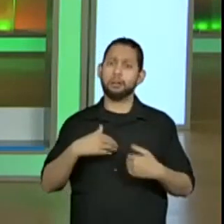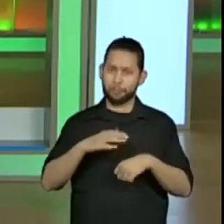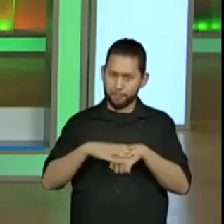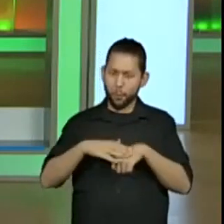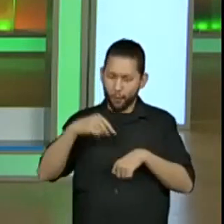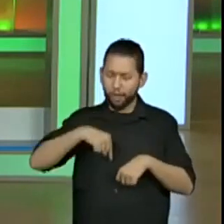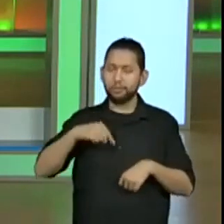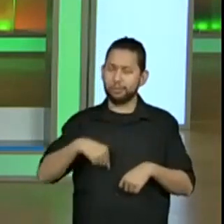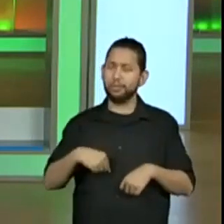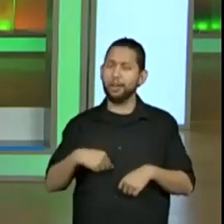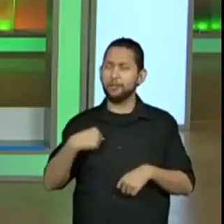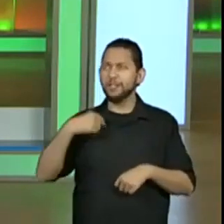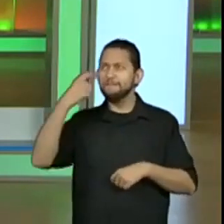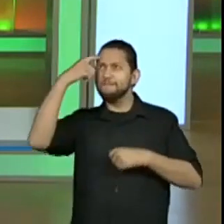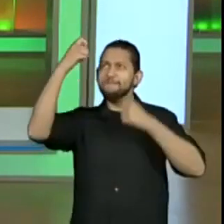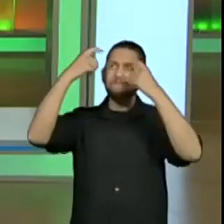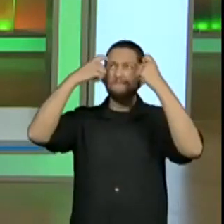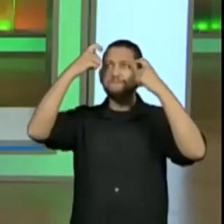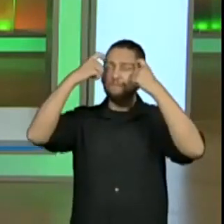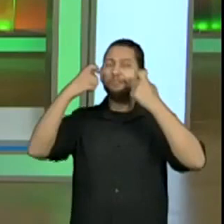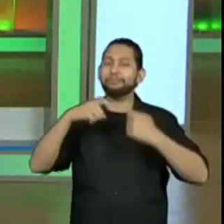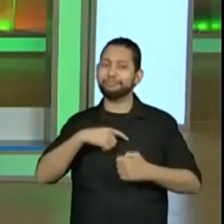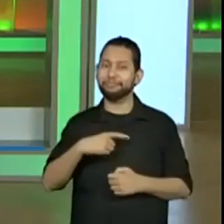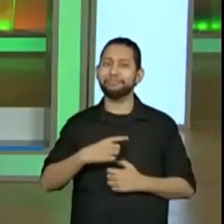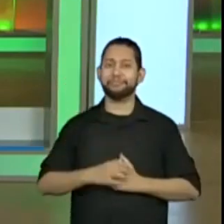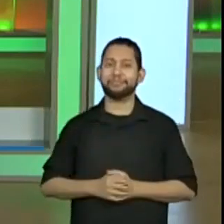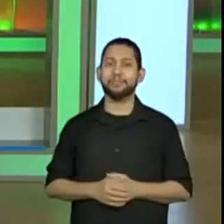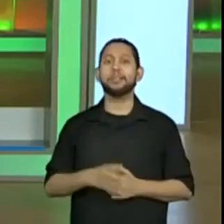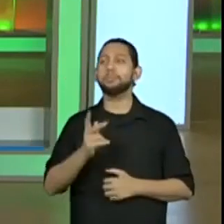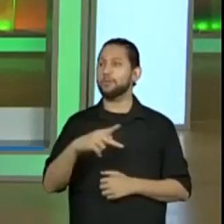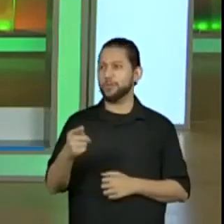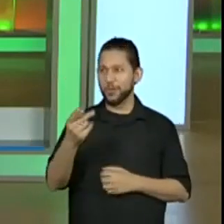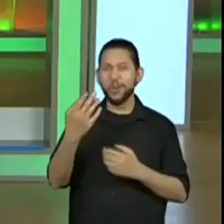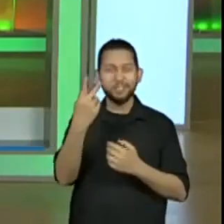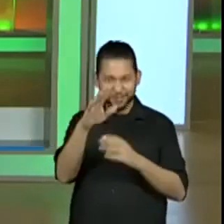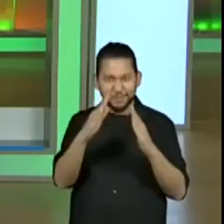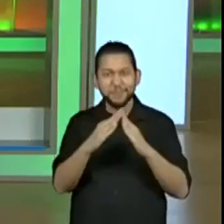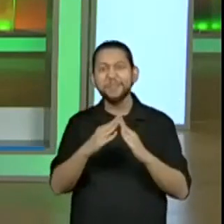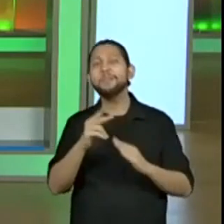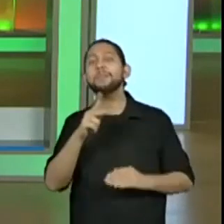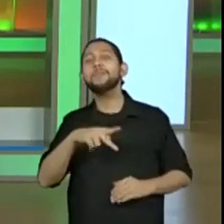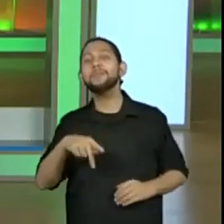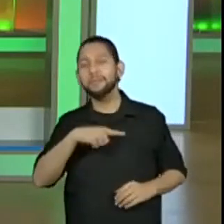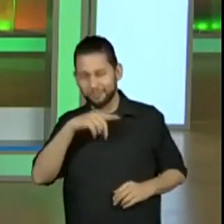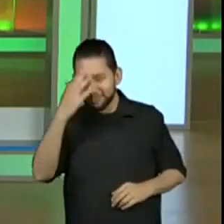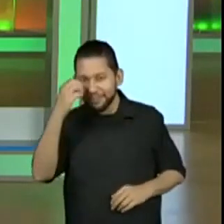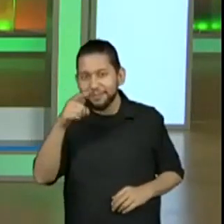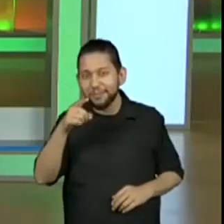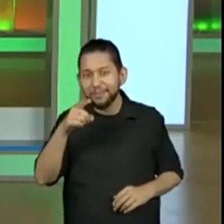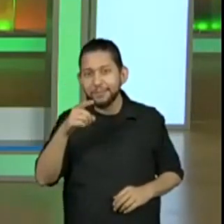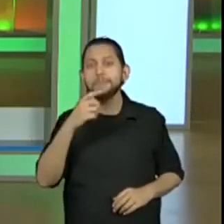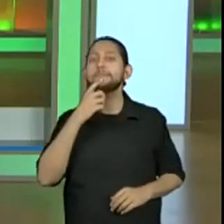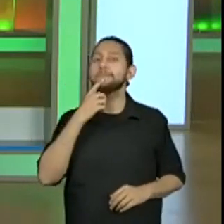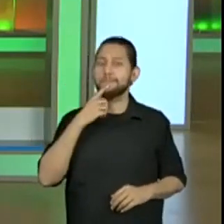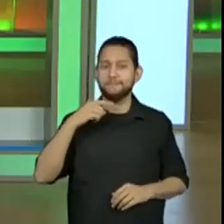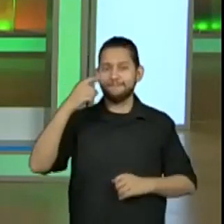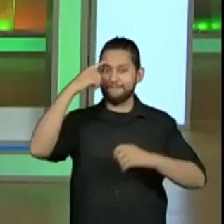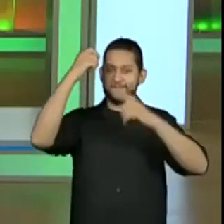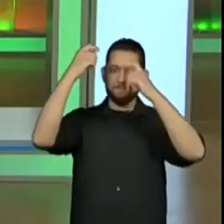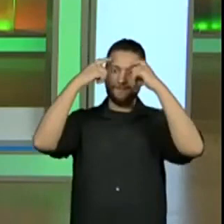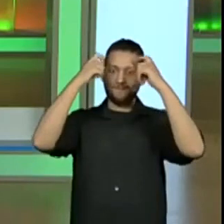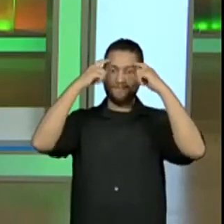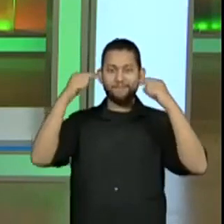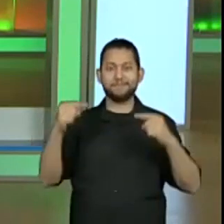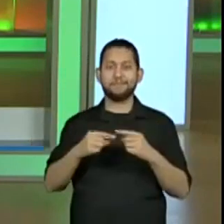muito, não é? Verdade. O professor sabe disso. As professoras ali, os professores sabem disso. O quanto que a gente tem que criar para as